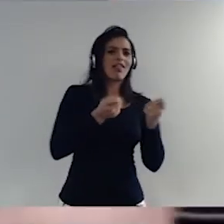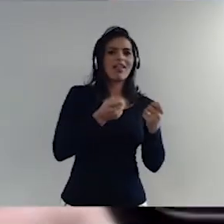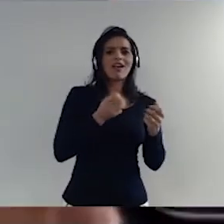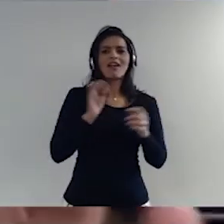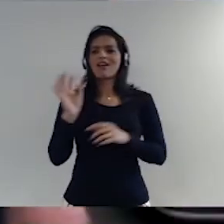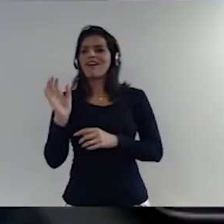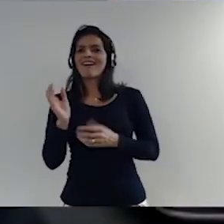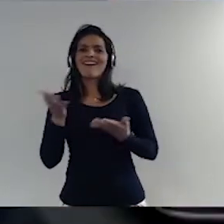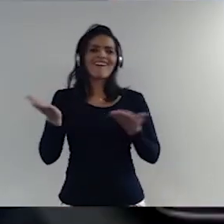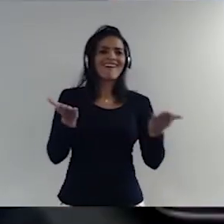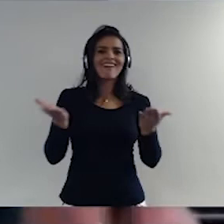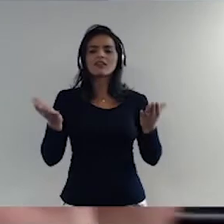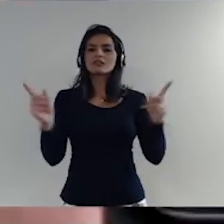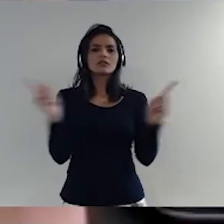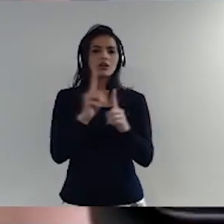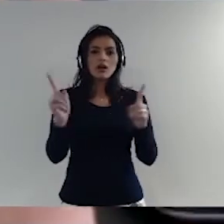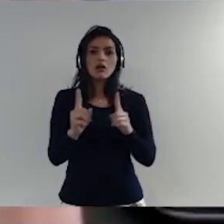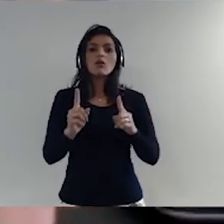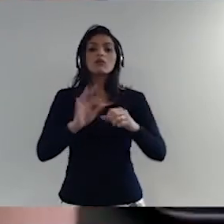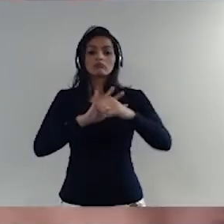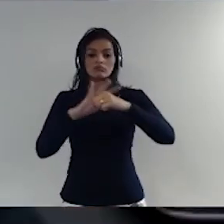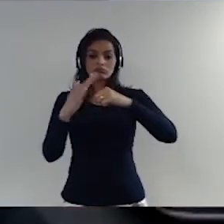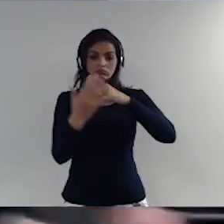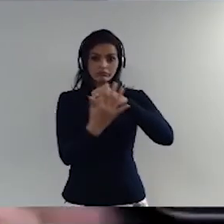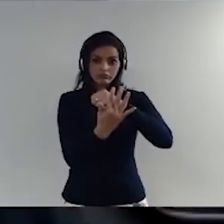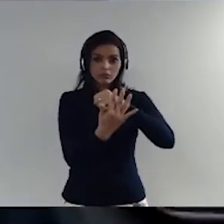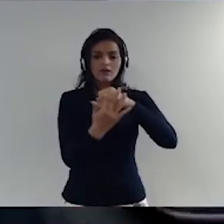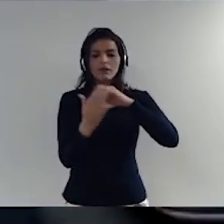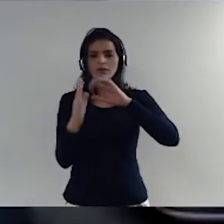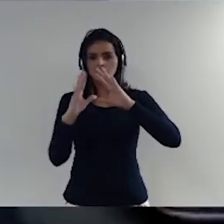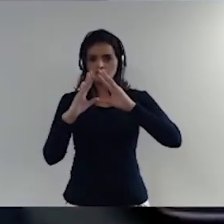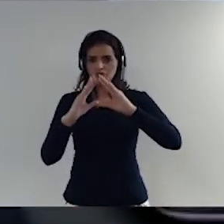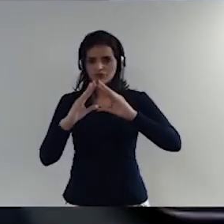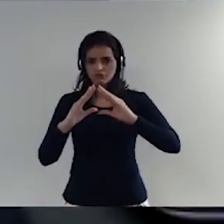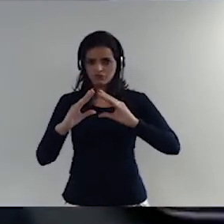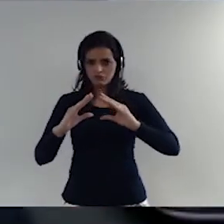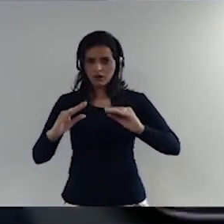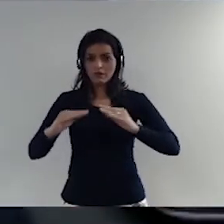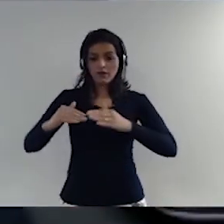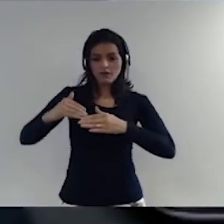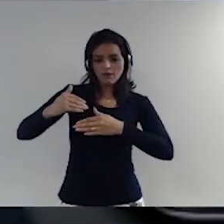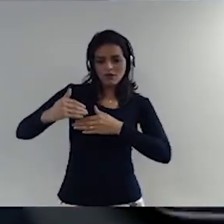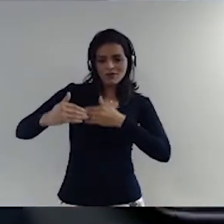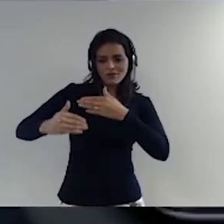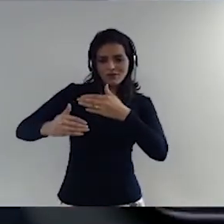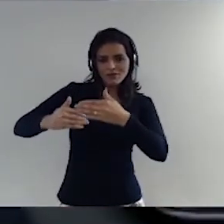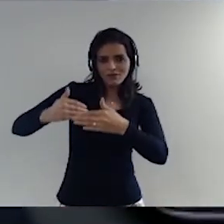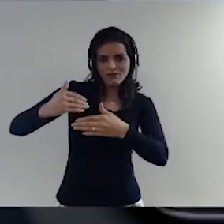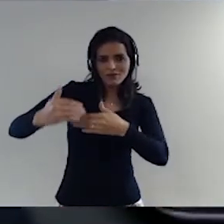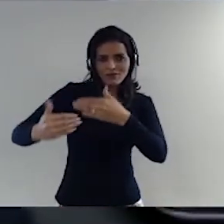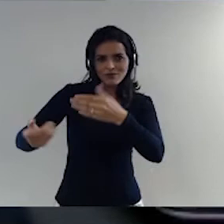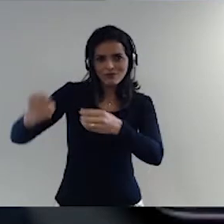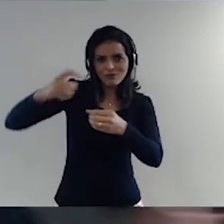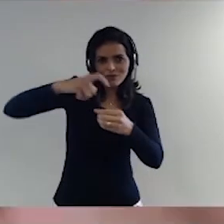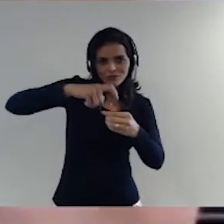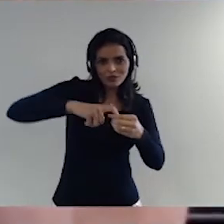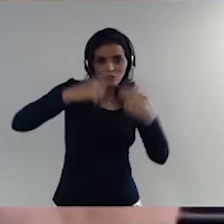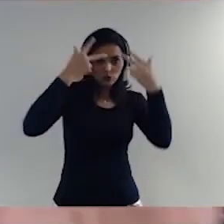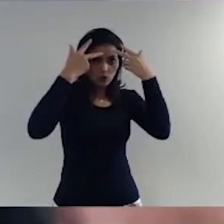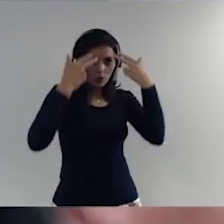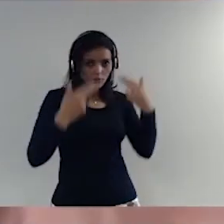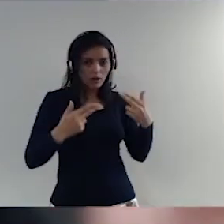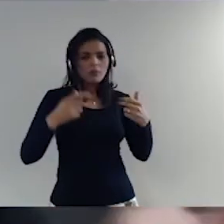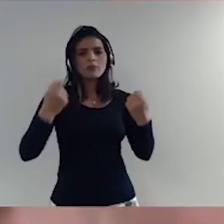maneira adequada, de maneira a observar todas as regras de proteção médico-sanitárias,